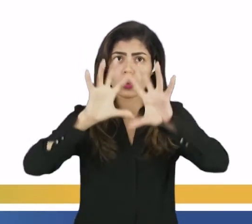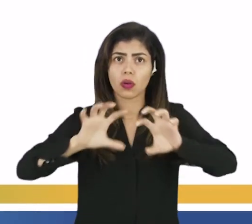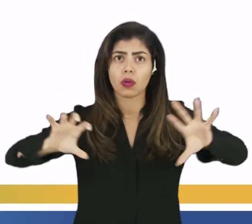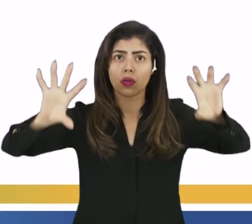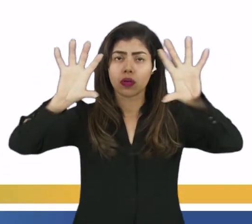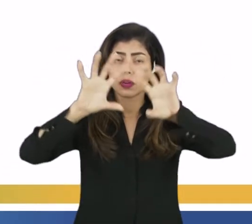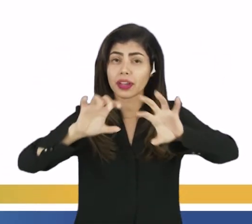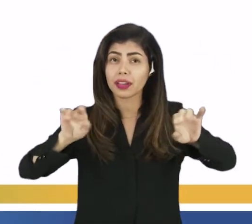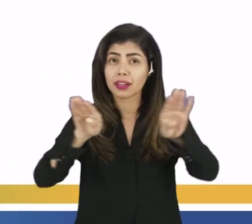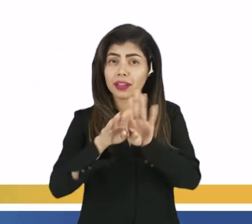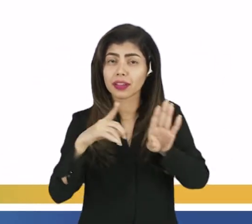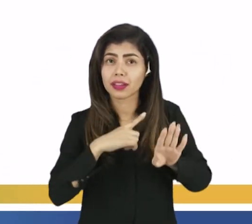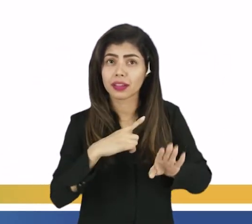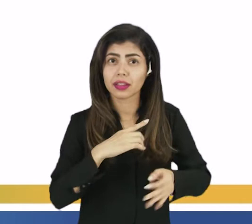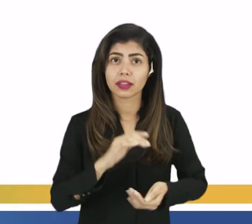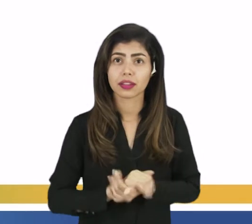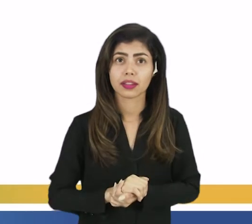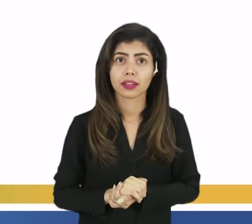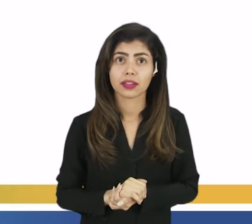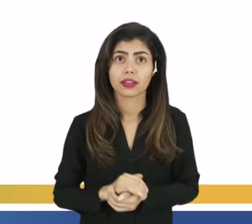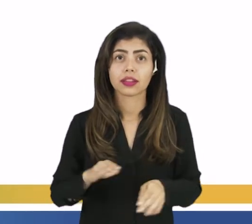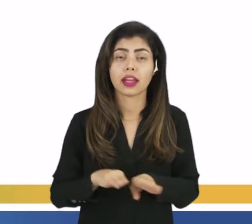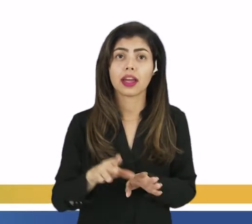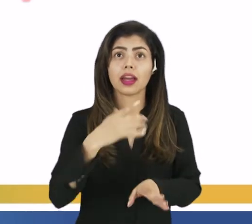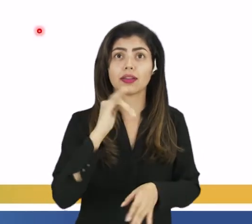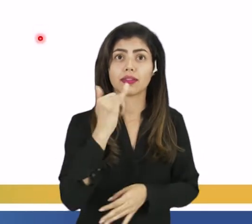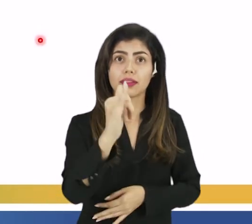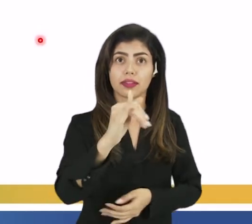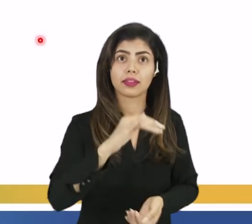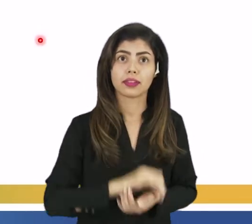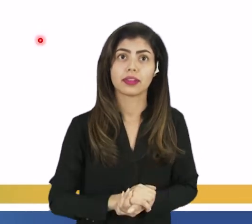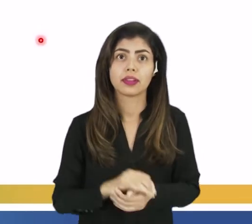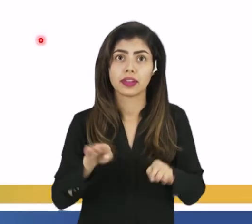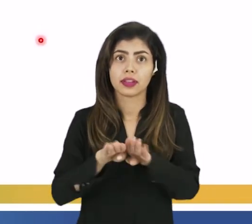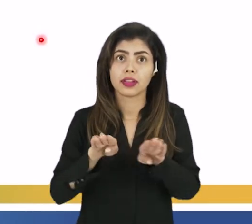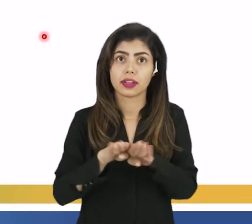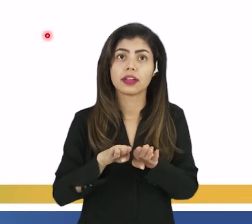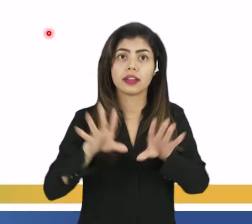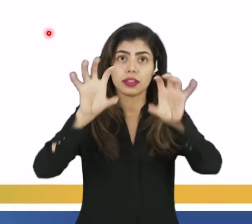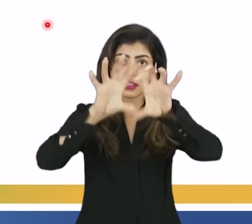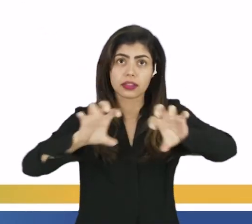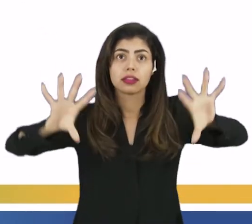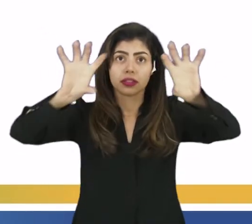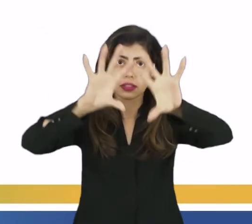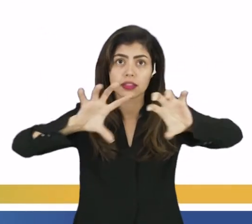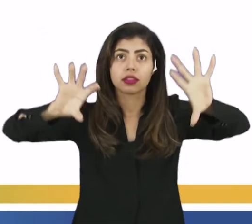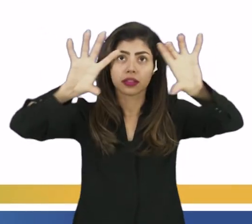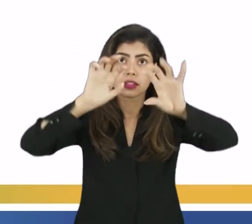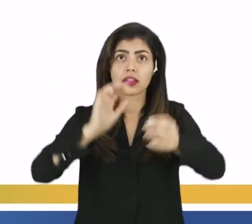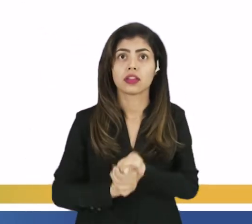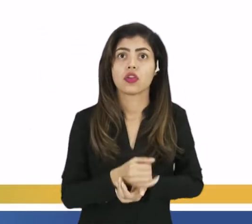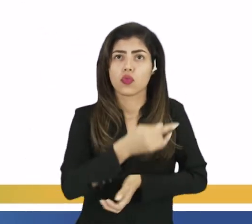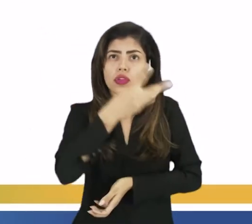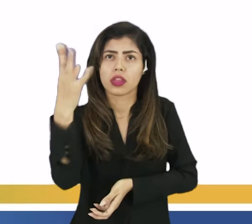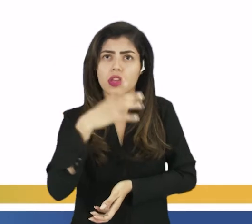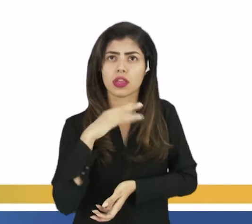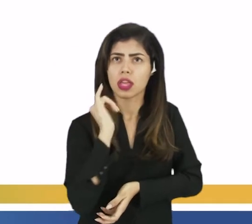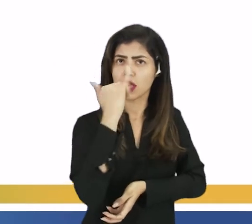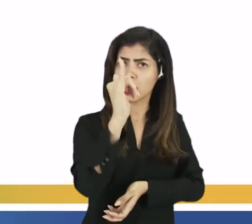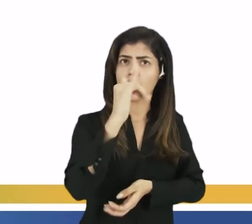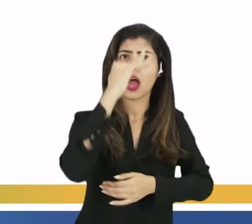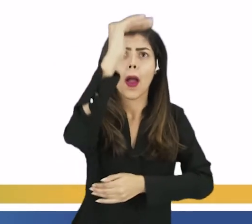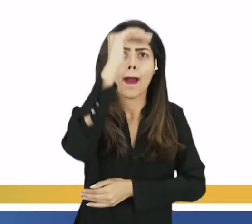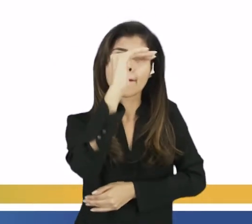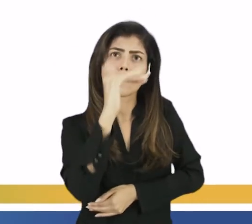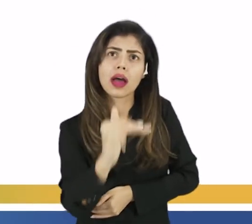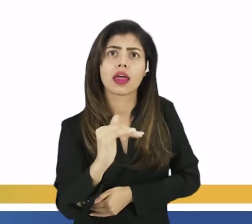e o nome dela é gases nobres bom então o que é que a gente pode estar associando aqui quantidade